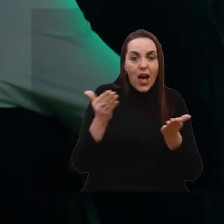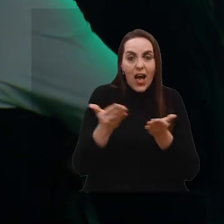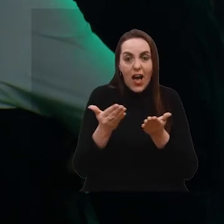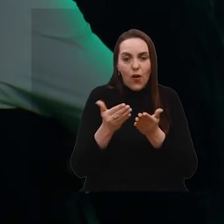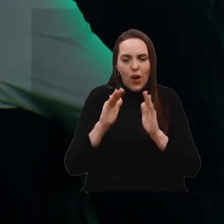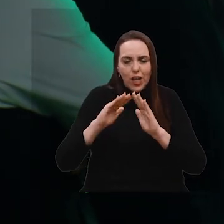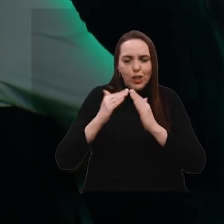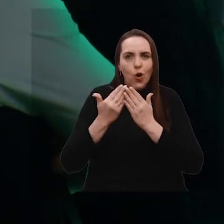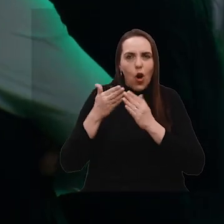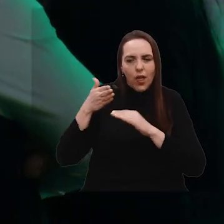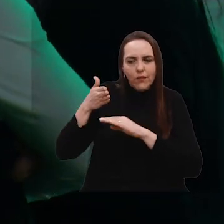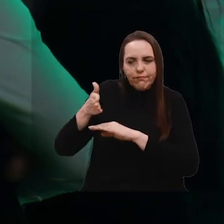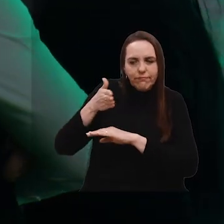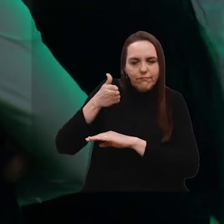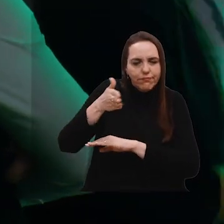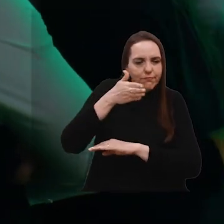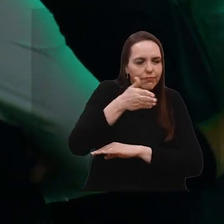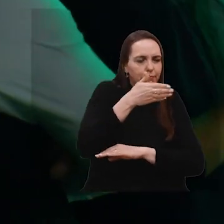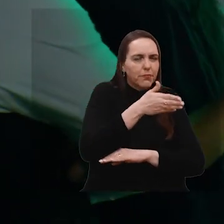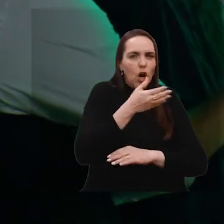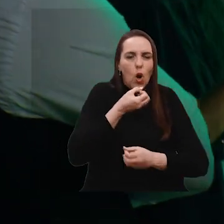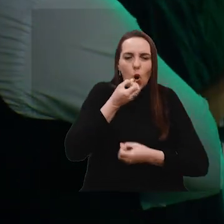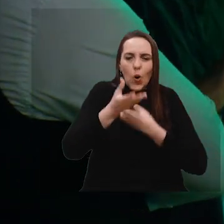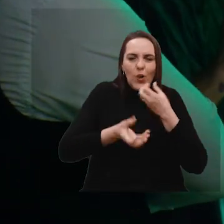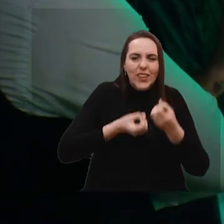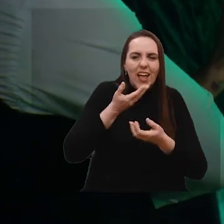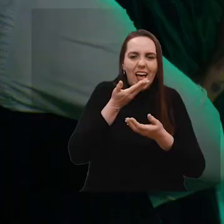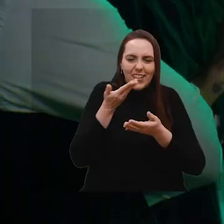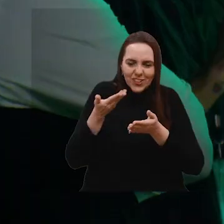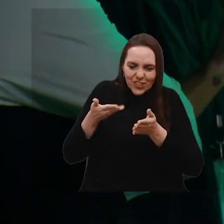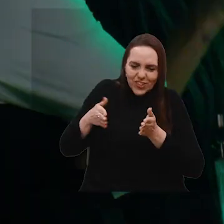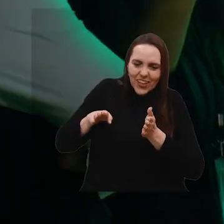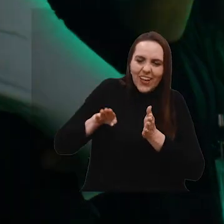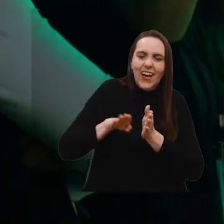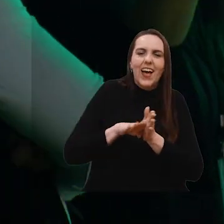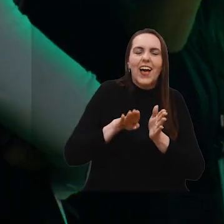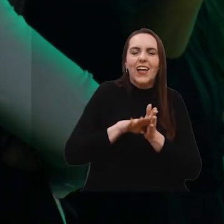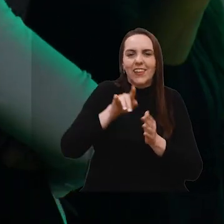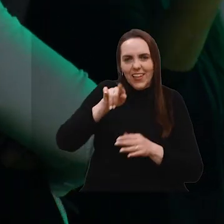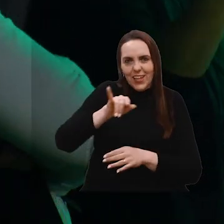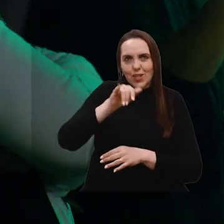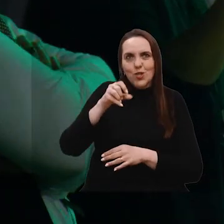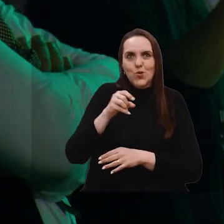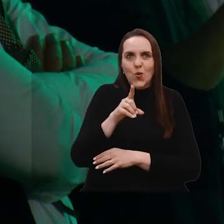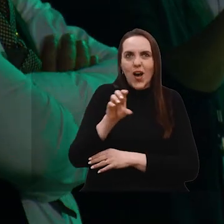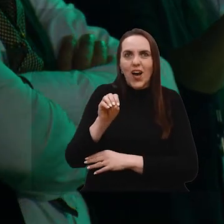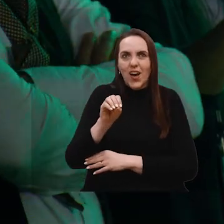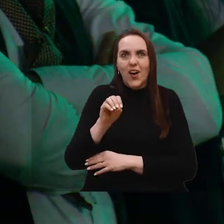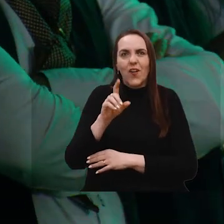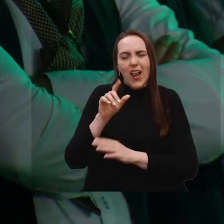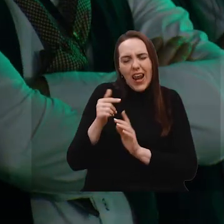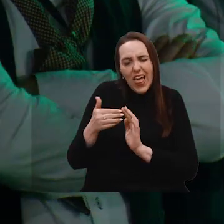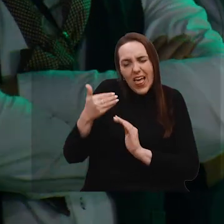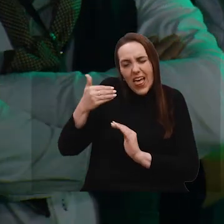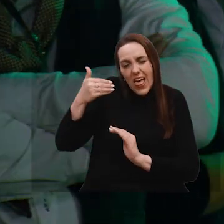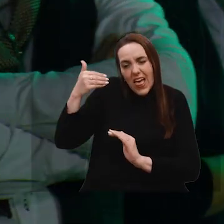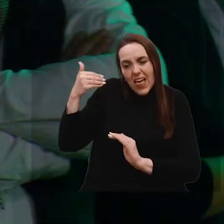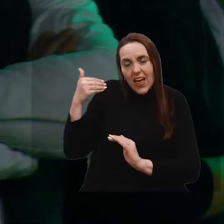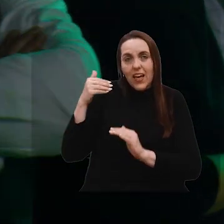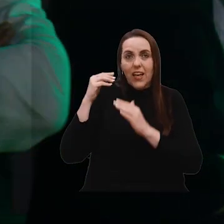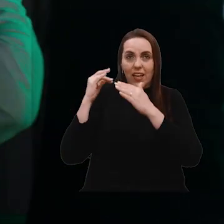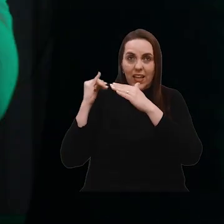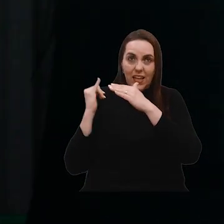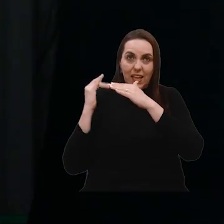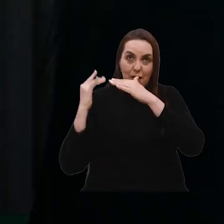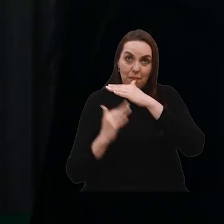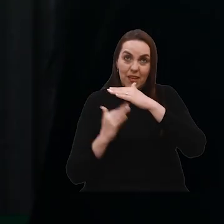na internet, e agora indo nas escolas, para contar desde a chegada do João Bertuzzo, né,